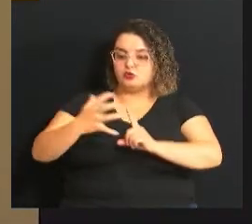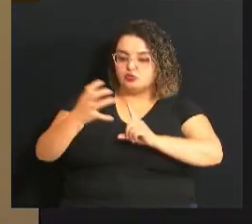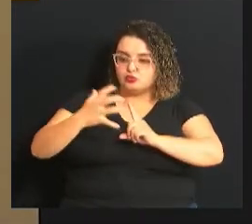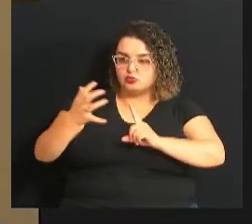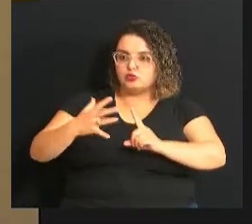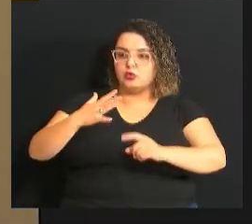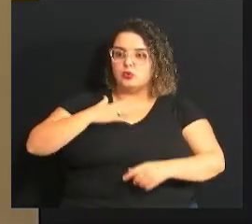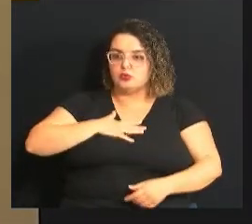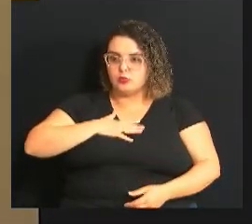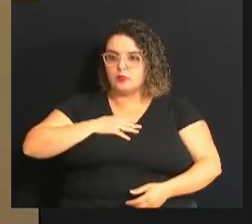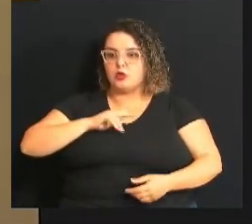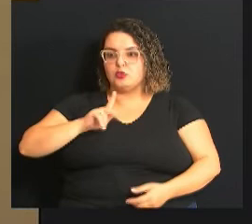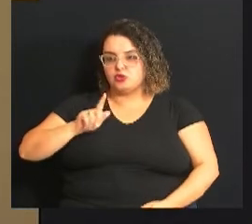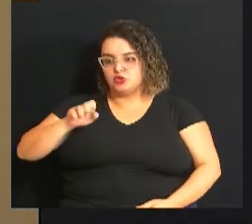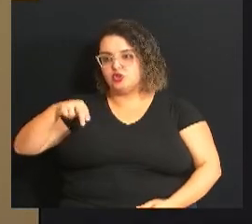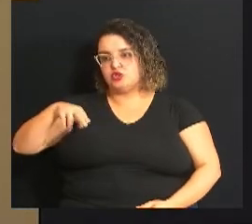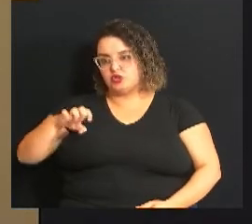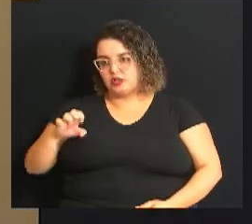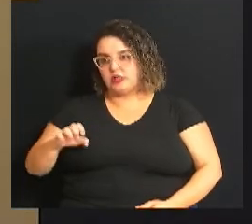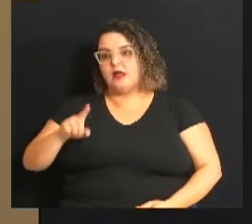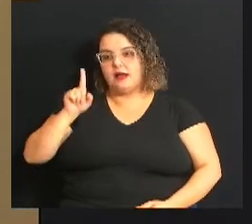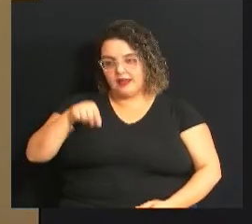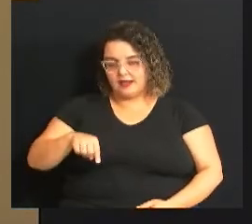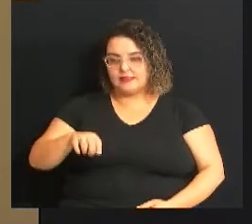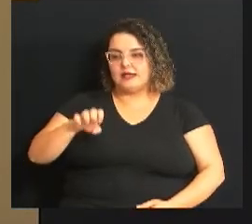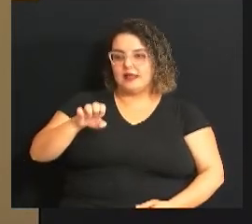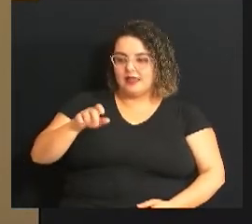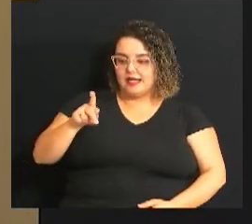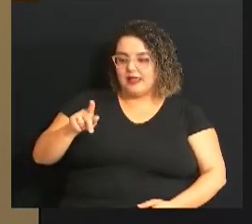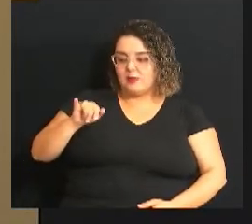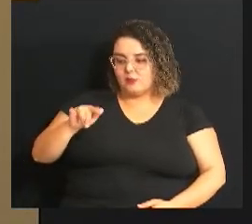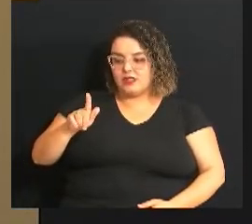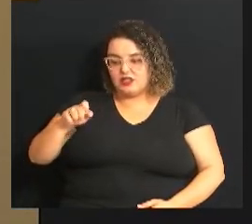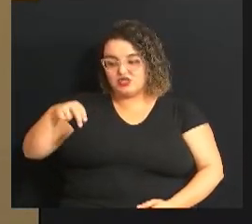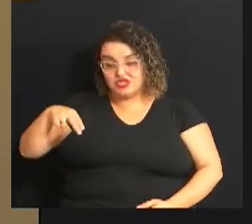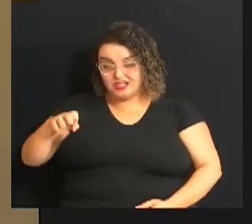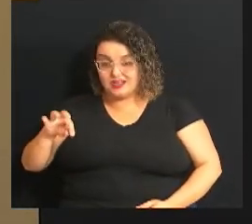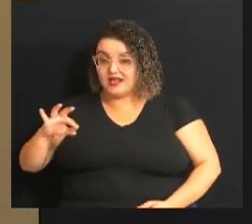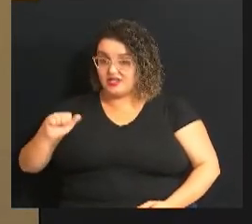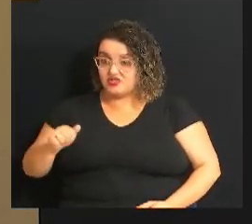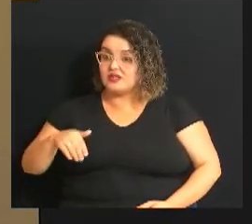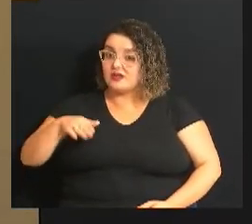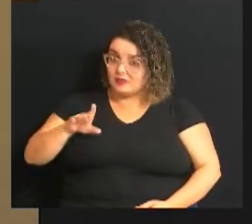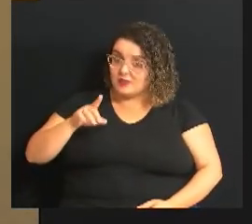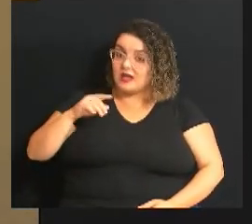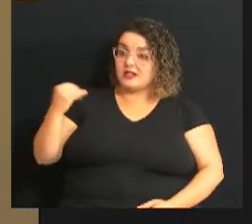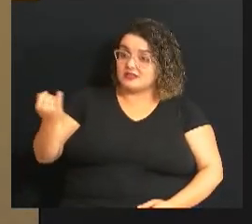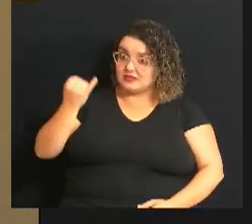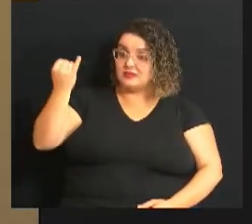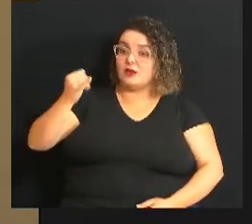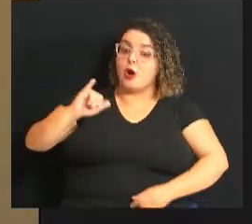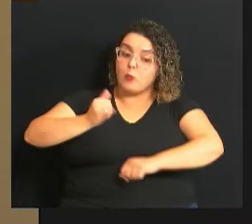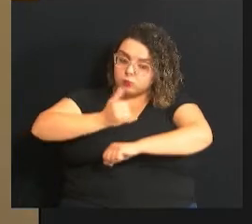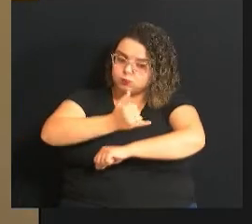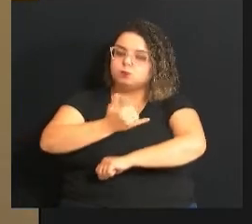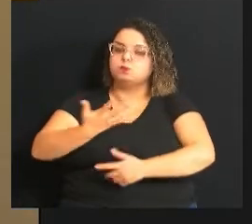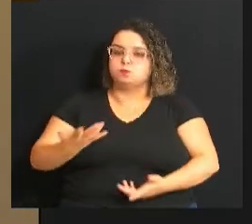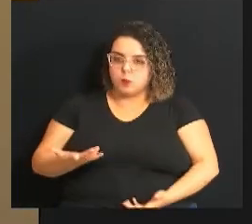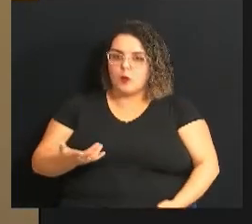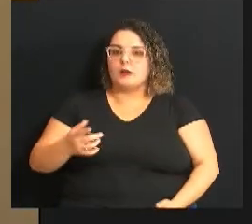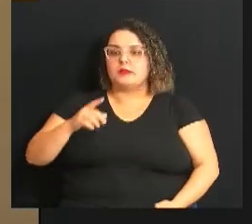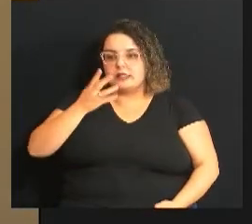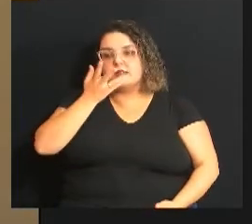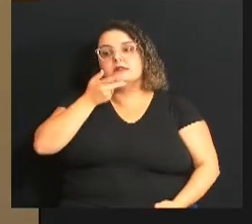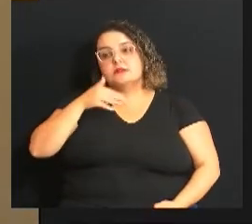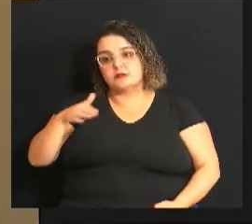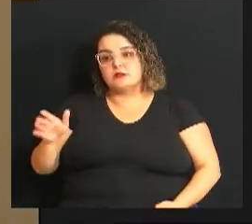genes. Então, essa epigenética que parece ser mais importante para o risco de sobrepeso e obesidade da criança. Então,